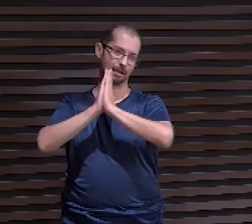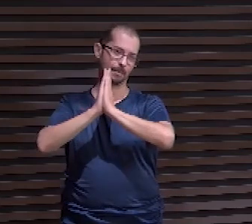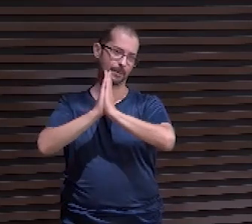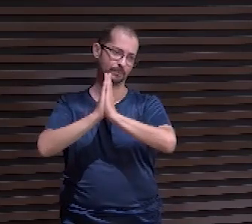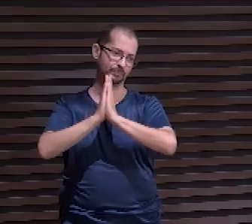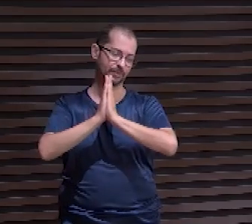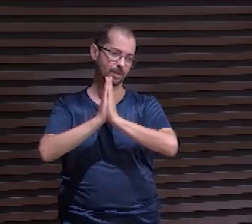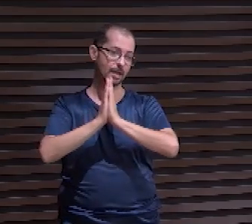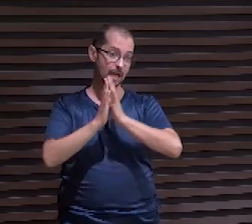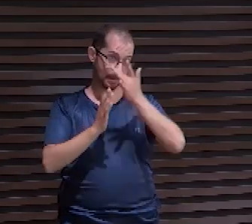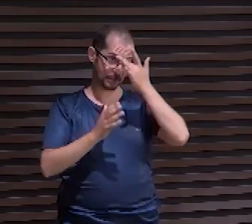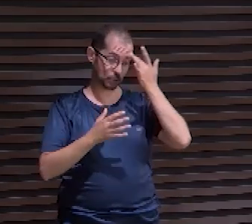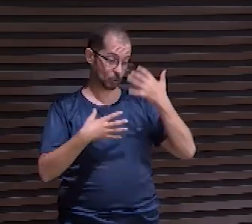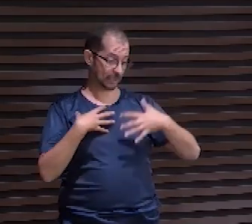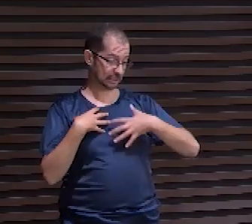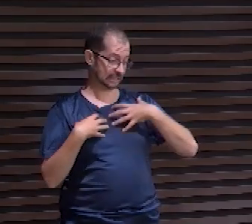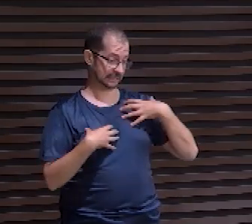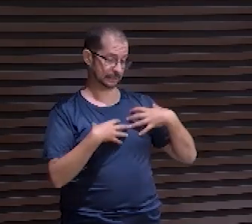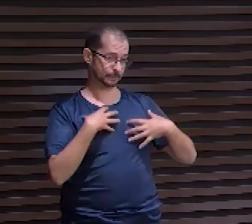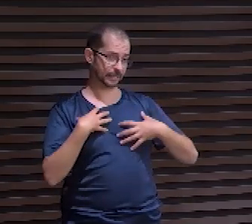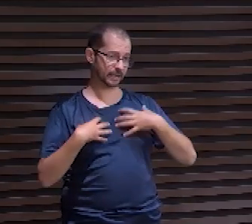O desesperado